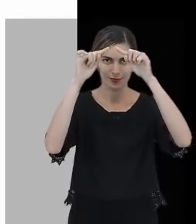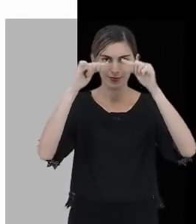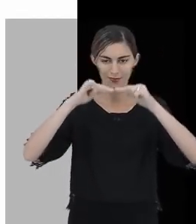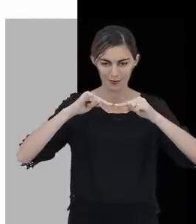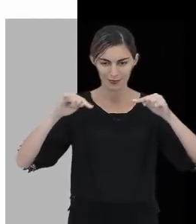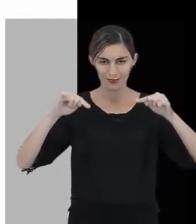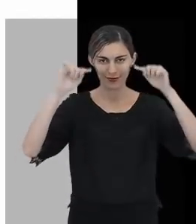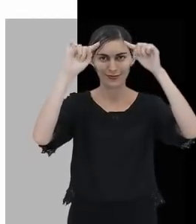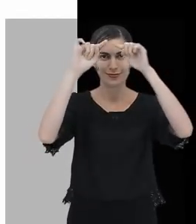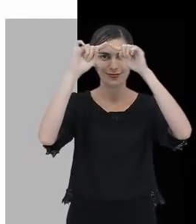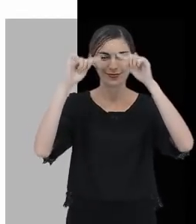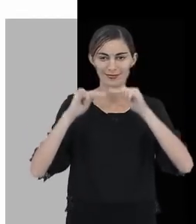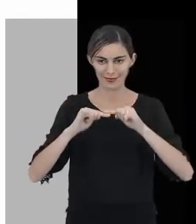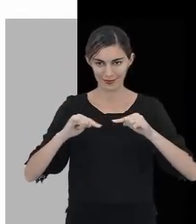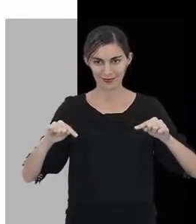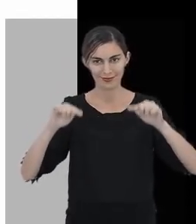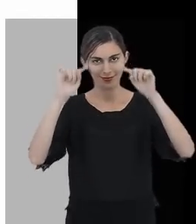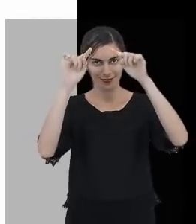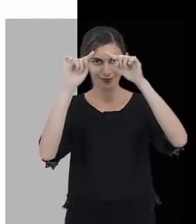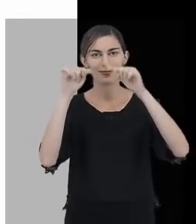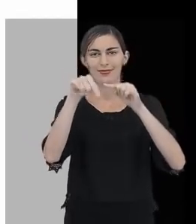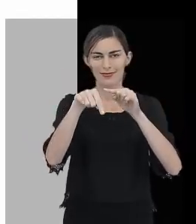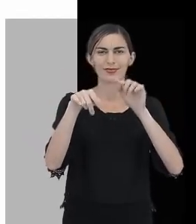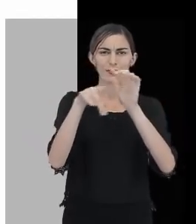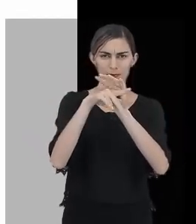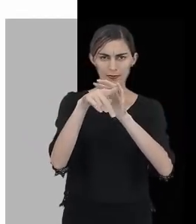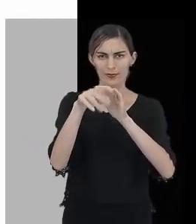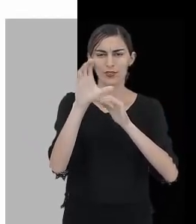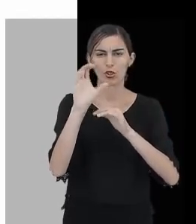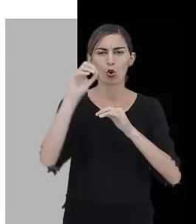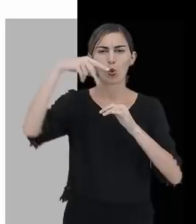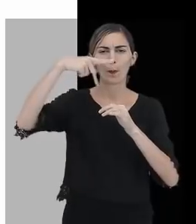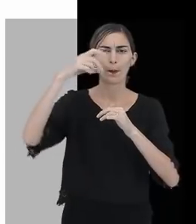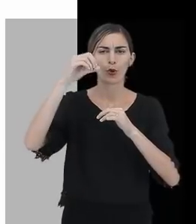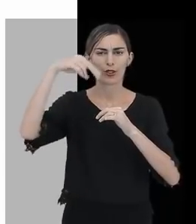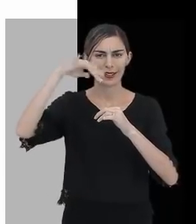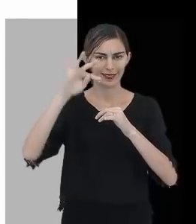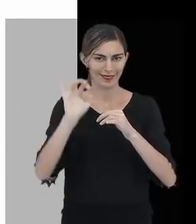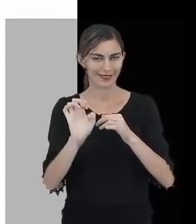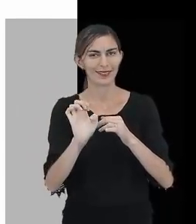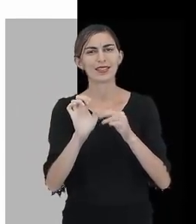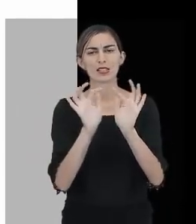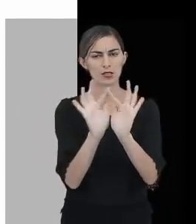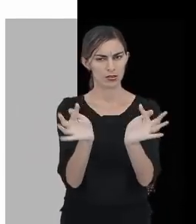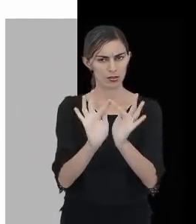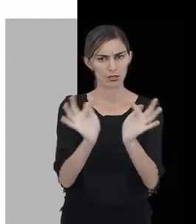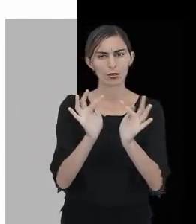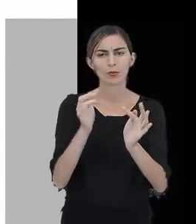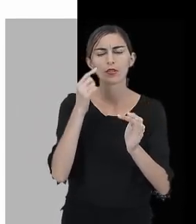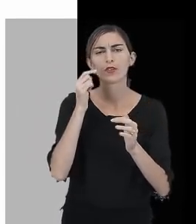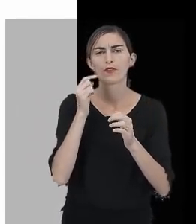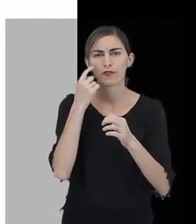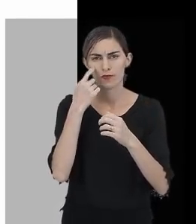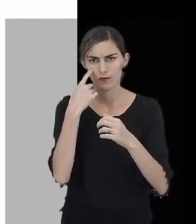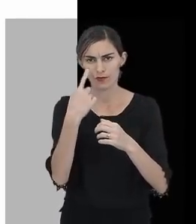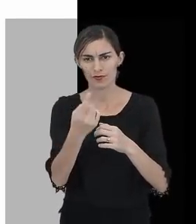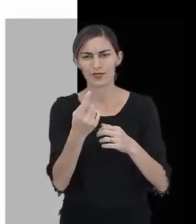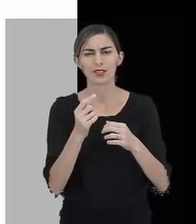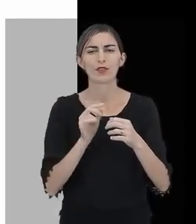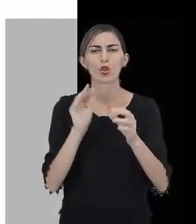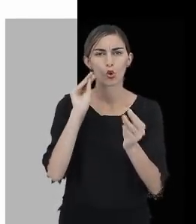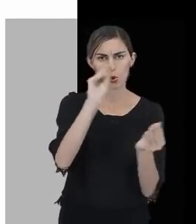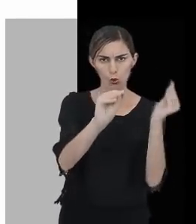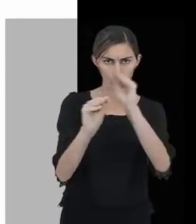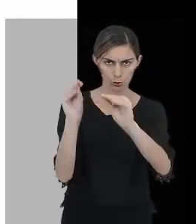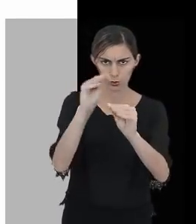estão desenhados na tela. Então, esse componente Frame Layout é um componente simples. E quando você insere o Frame Layout, insere